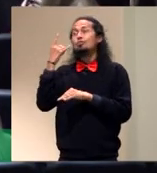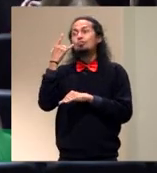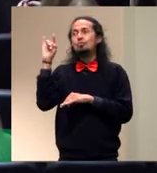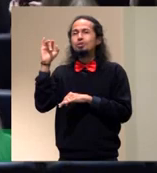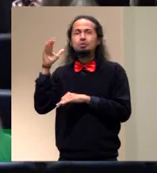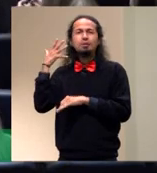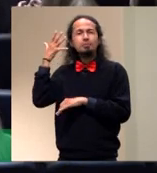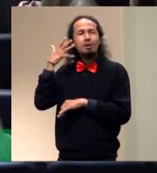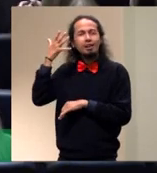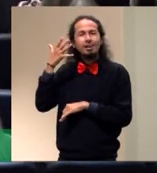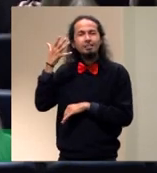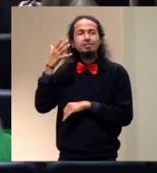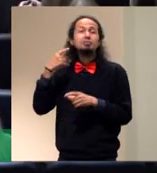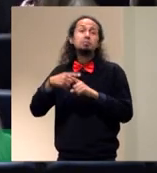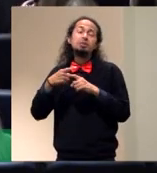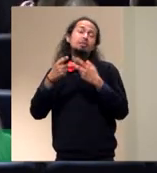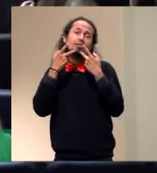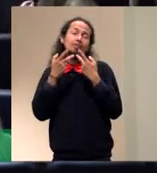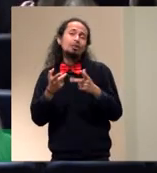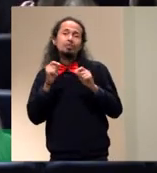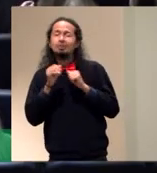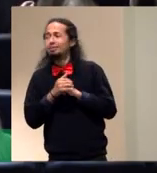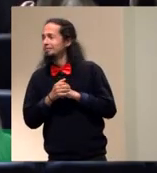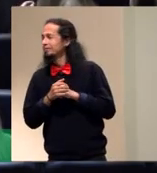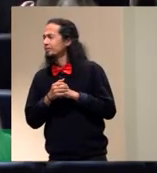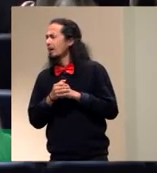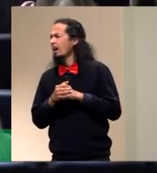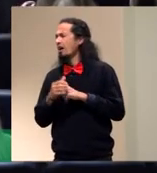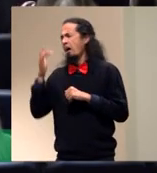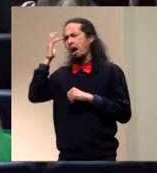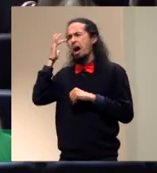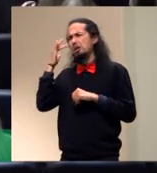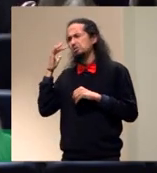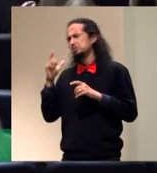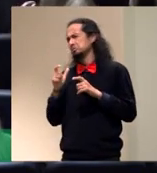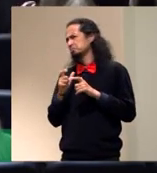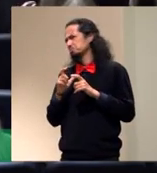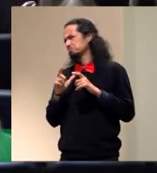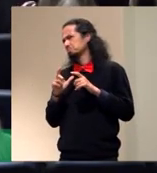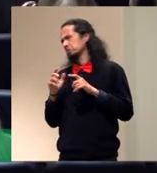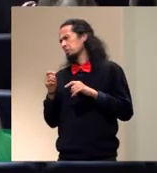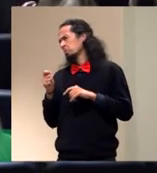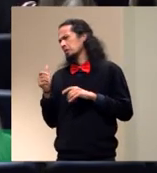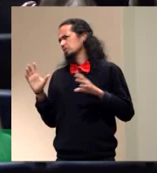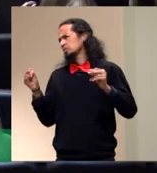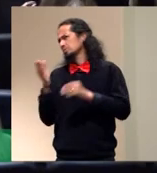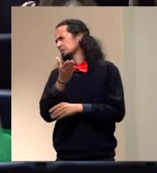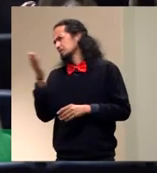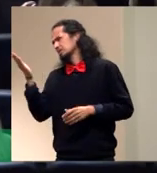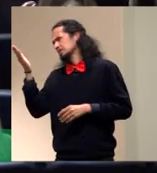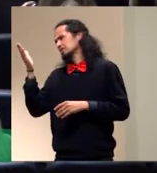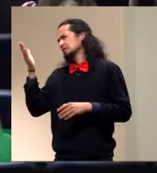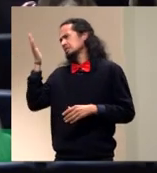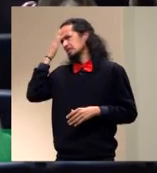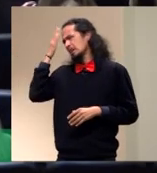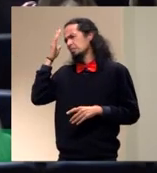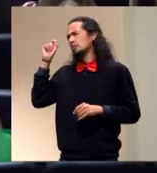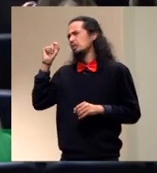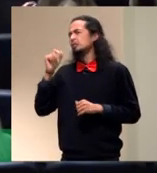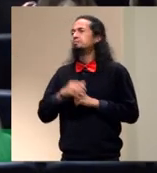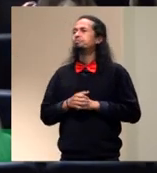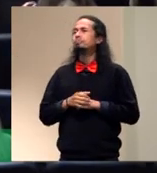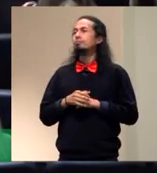ela disse na fala, e como acredito que seja do conhecimento de quase todo mundo que está aqui, Heloísa foi a pessoa